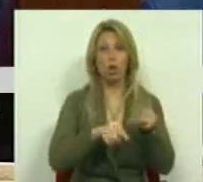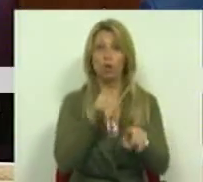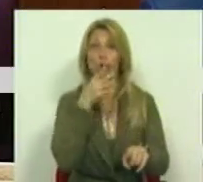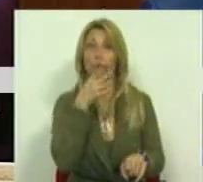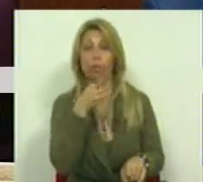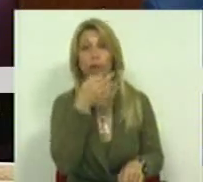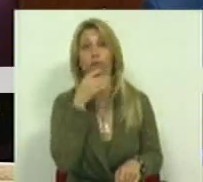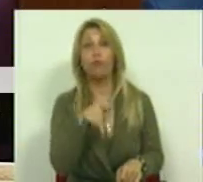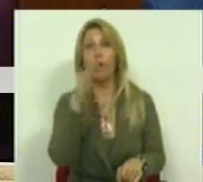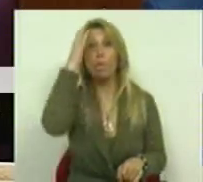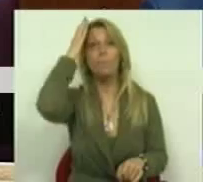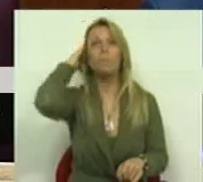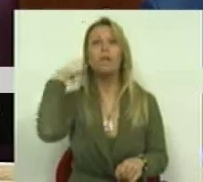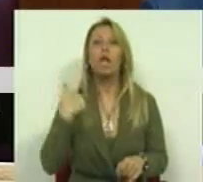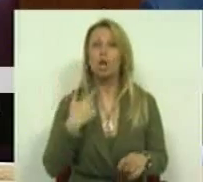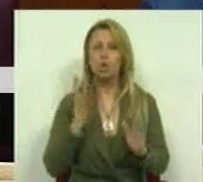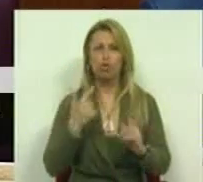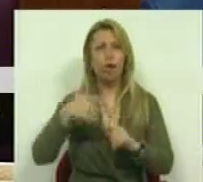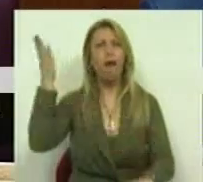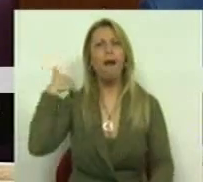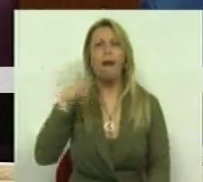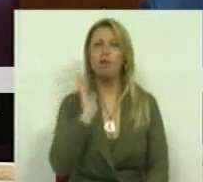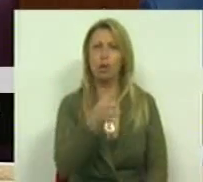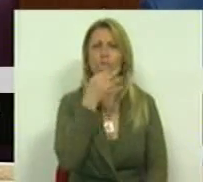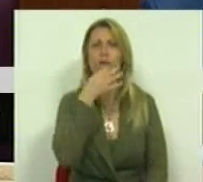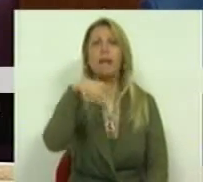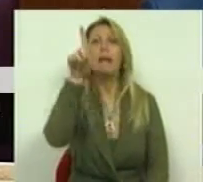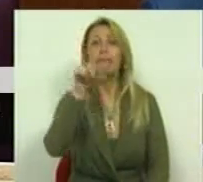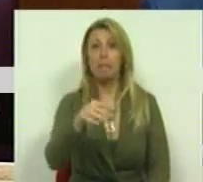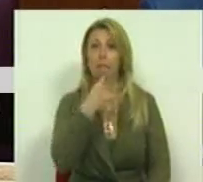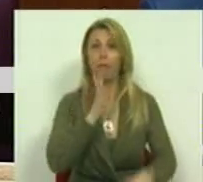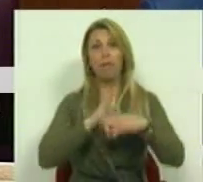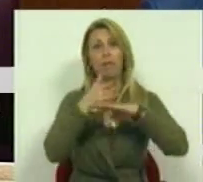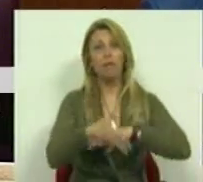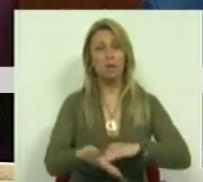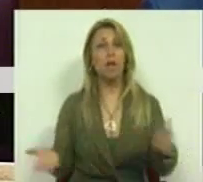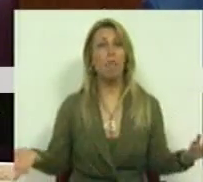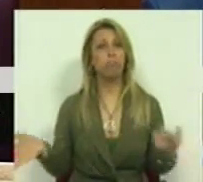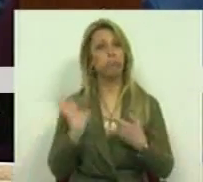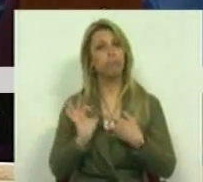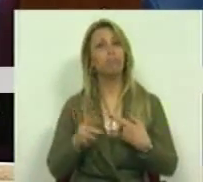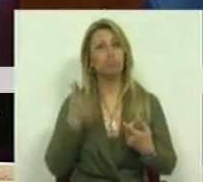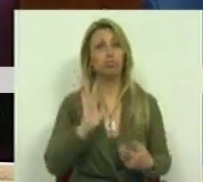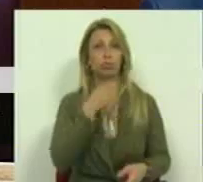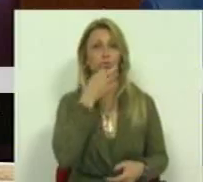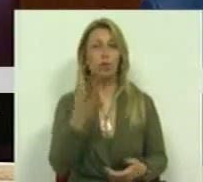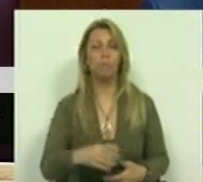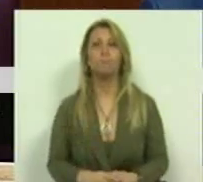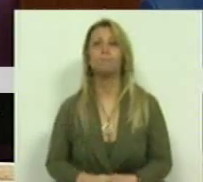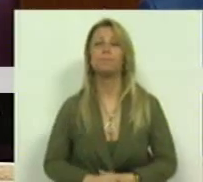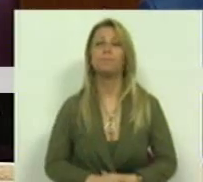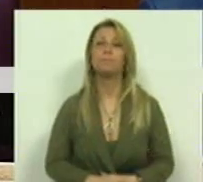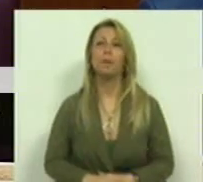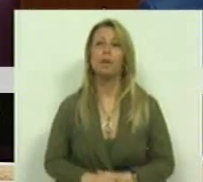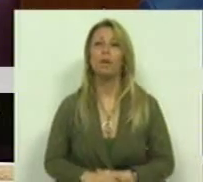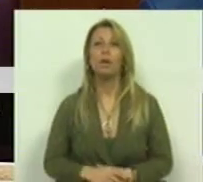referiu e que eu já tinha referido também na minha intervenção em termos acessórios. É verdade que,